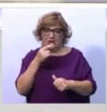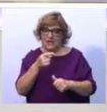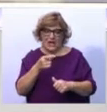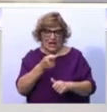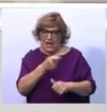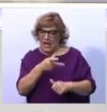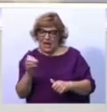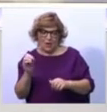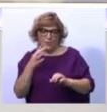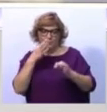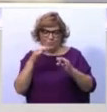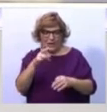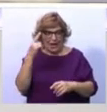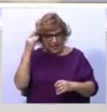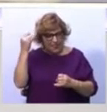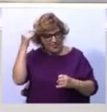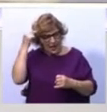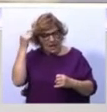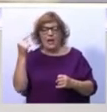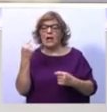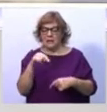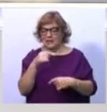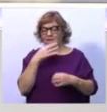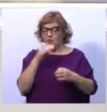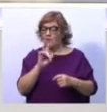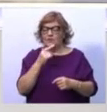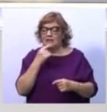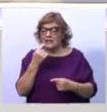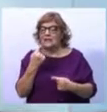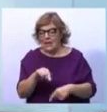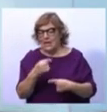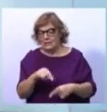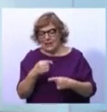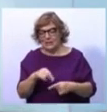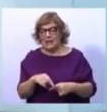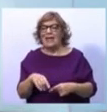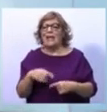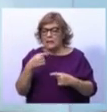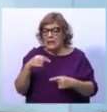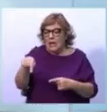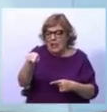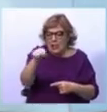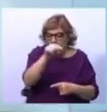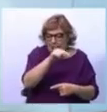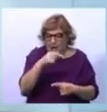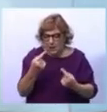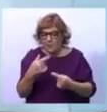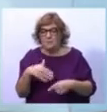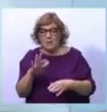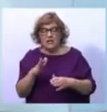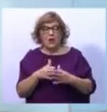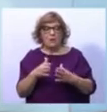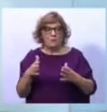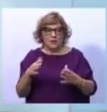está errado? De facto, essa ideia é uma ideia que não vou dizer que não existe, porque ainda existe. No entanto, com o